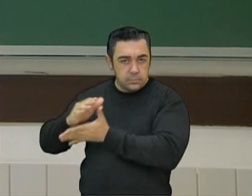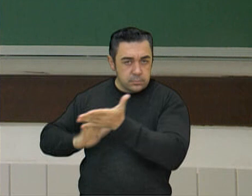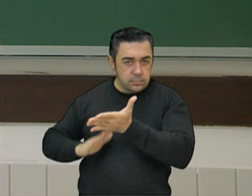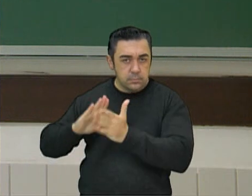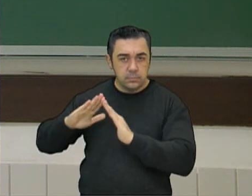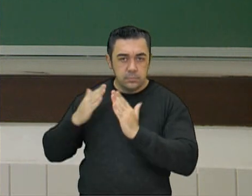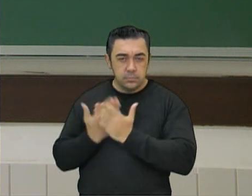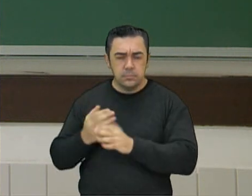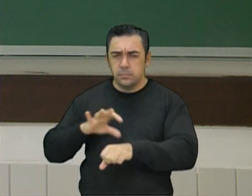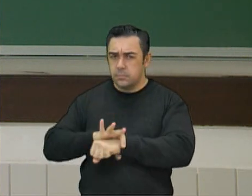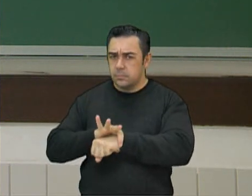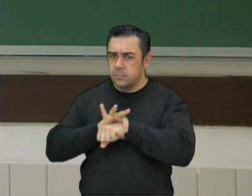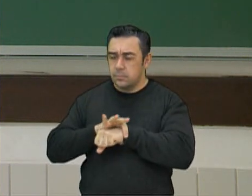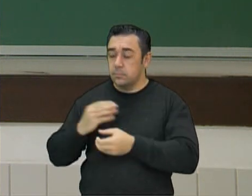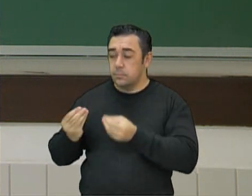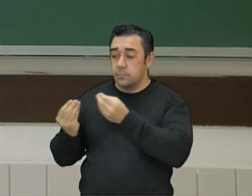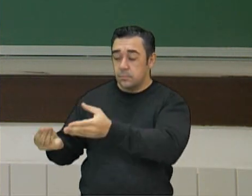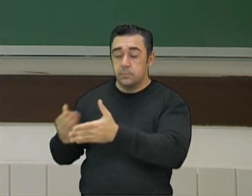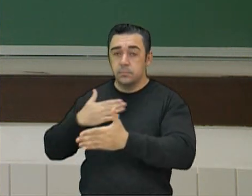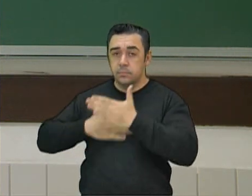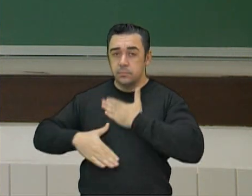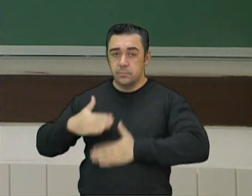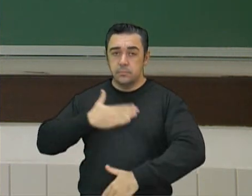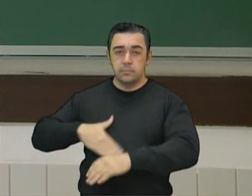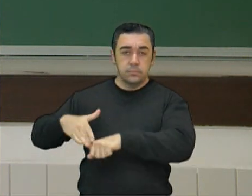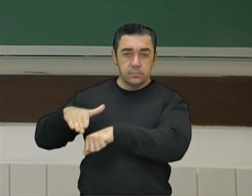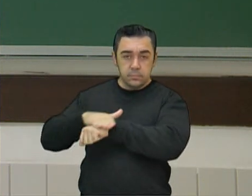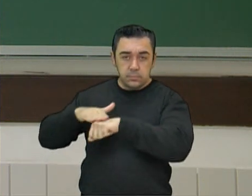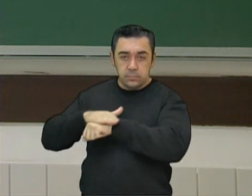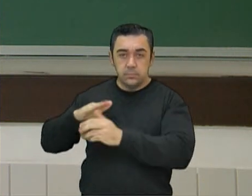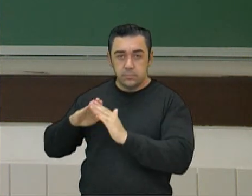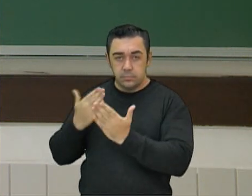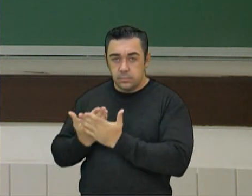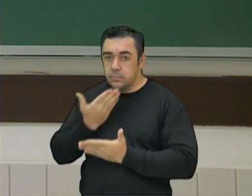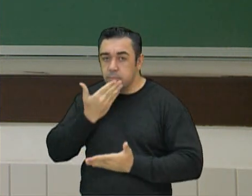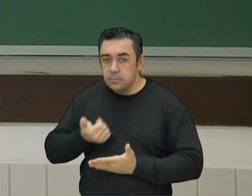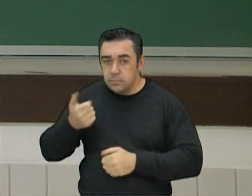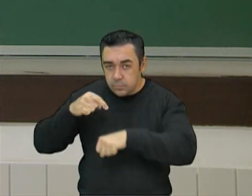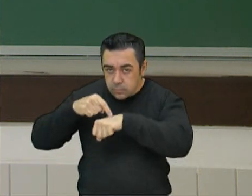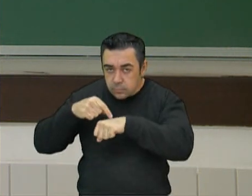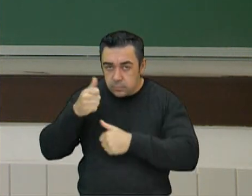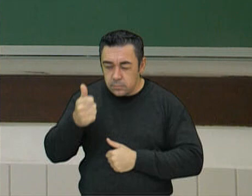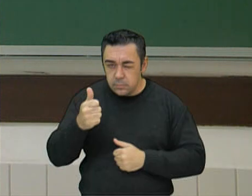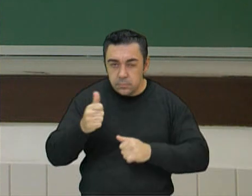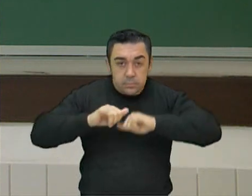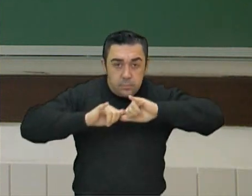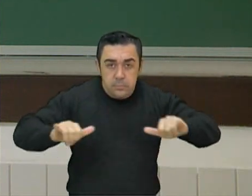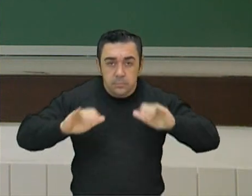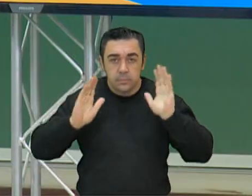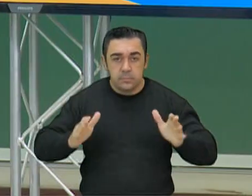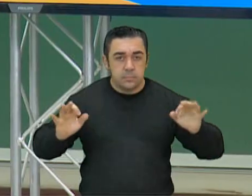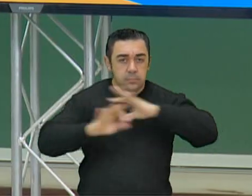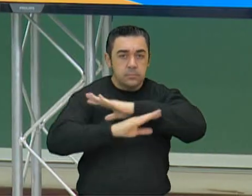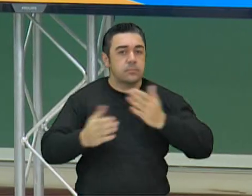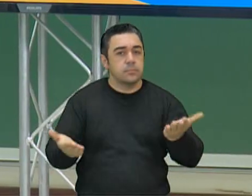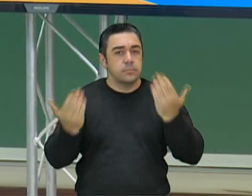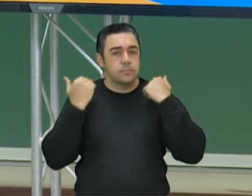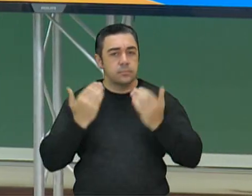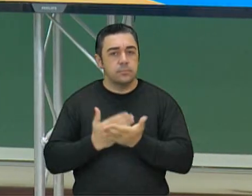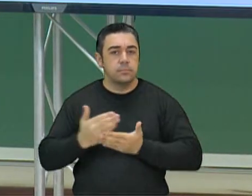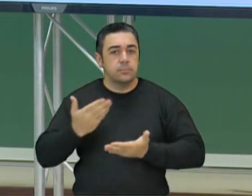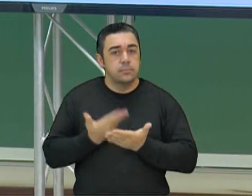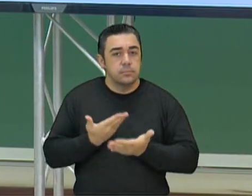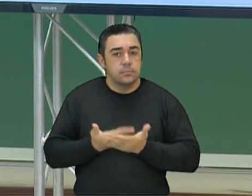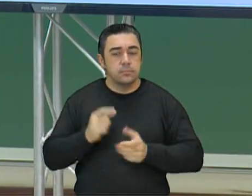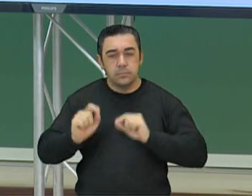com segurança e tranquilidade. Converse com a sua escola qual é o melhor período. Ok? Recados dados? Bora começar nossa